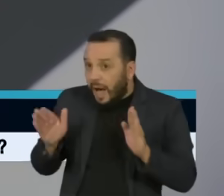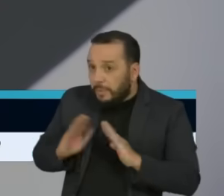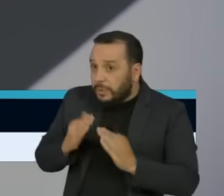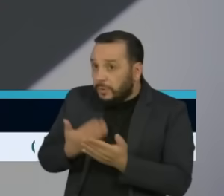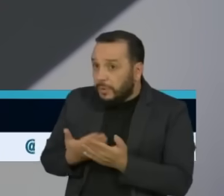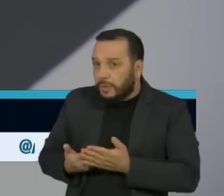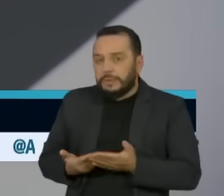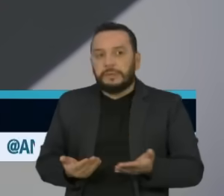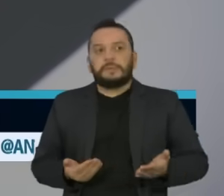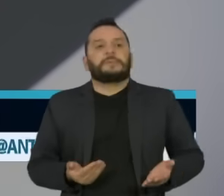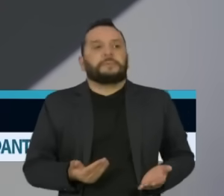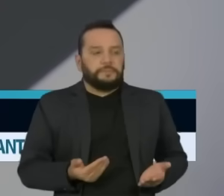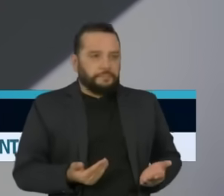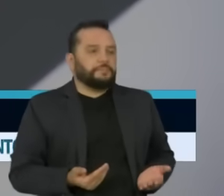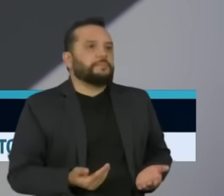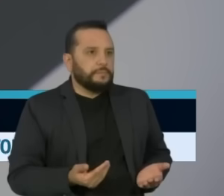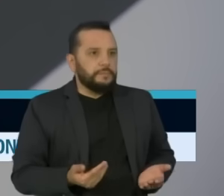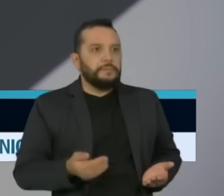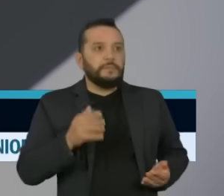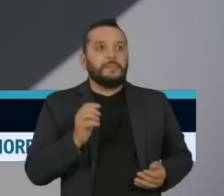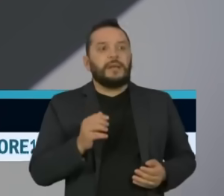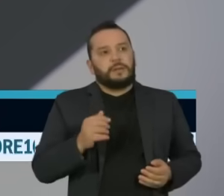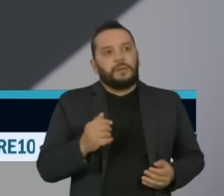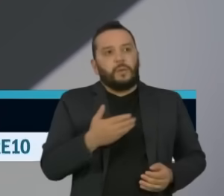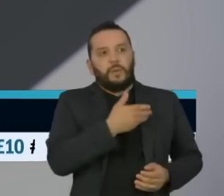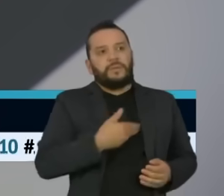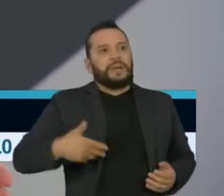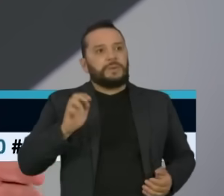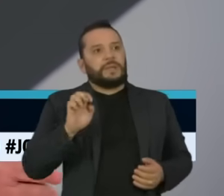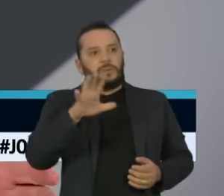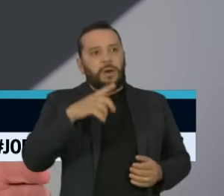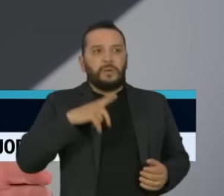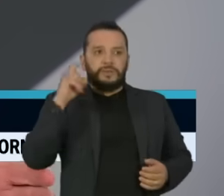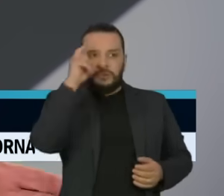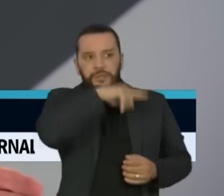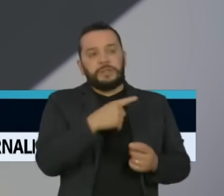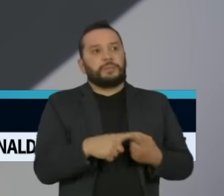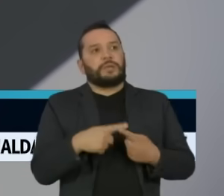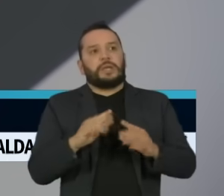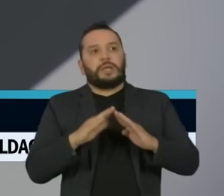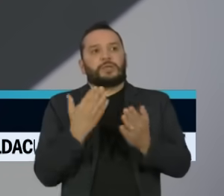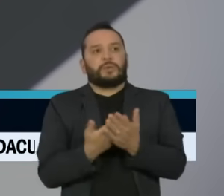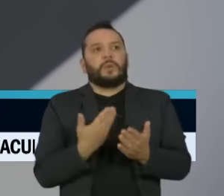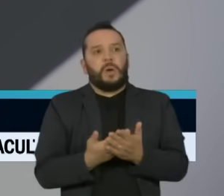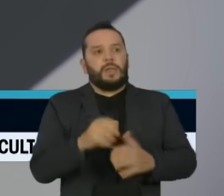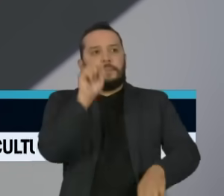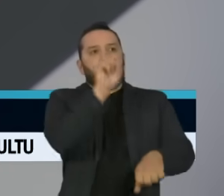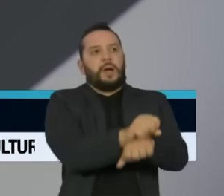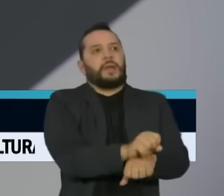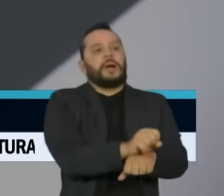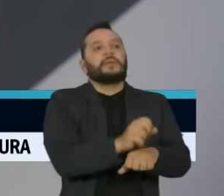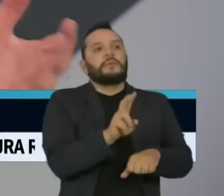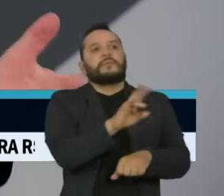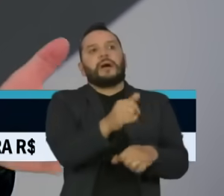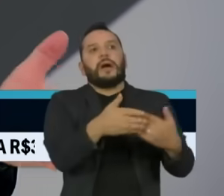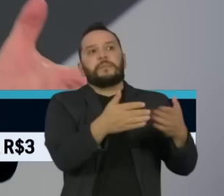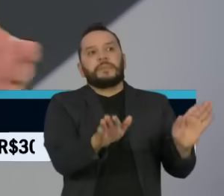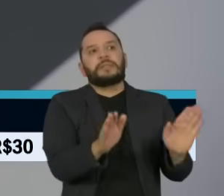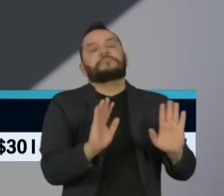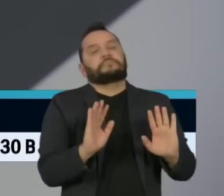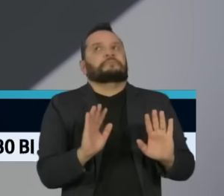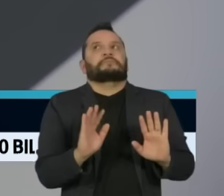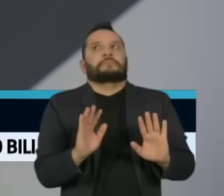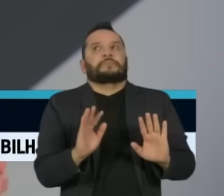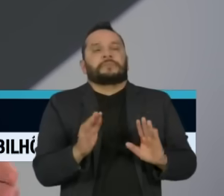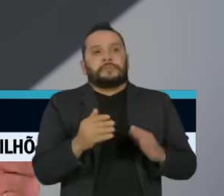está no dilema difícil de resolver, porque a escola está parada, você vai ter que reabrir a escola. A abertura da escola, como eu